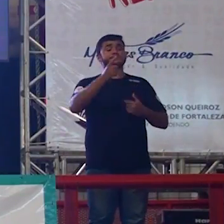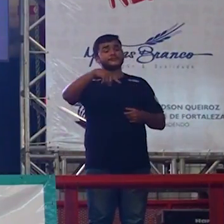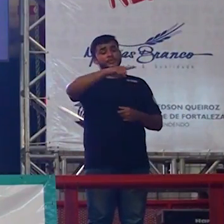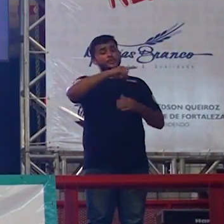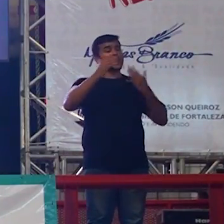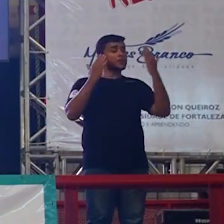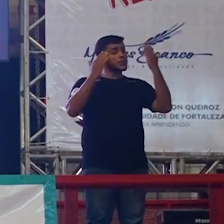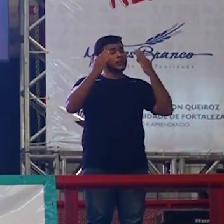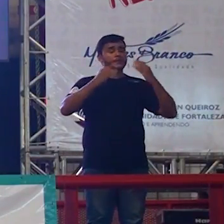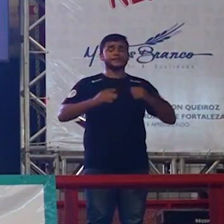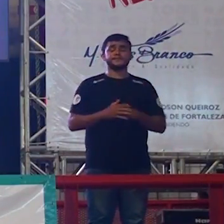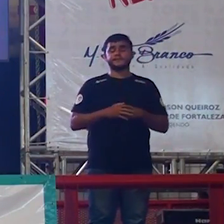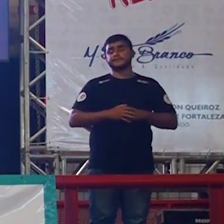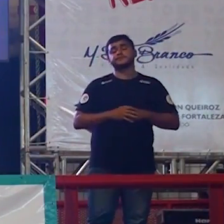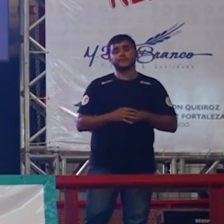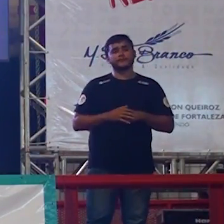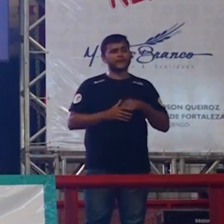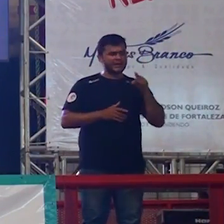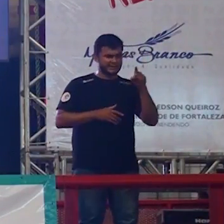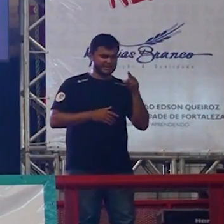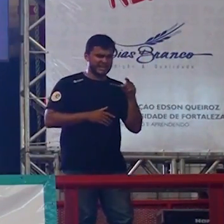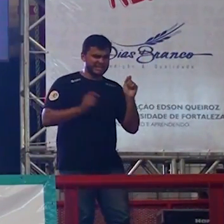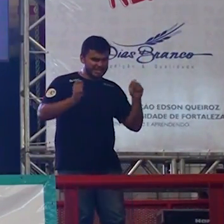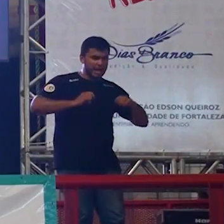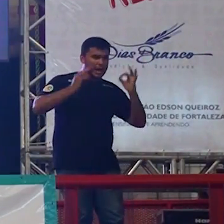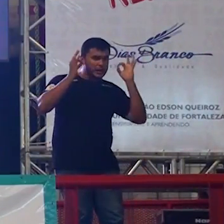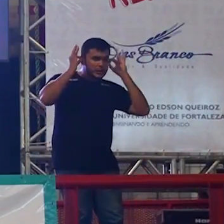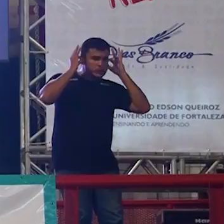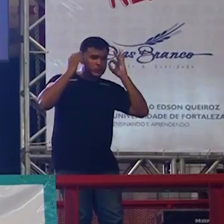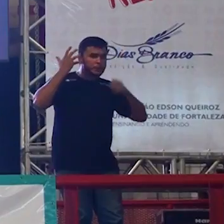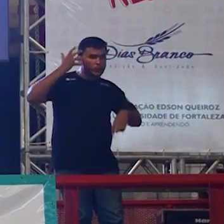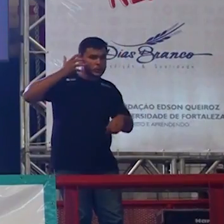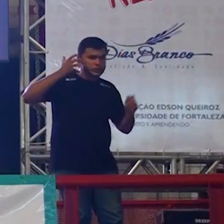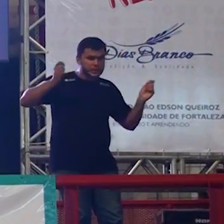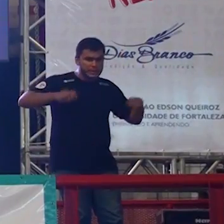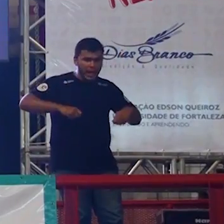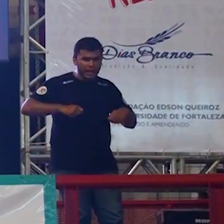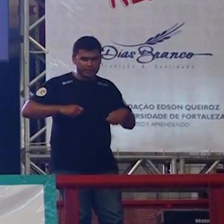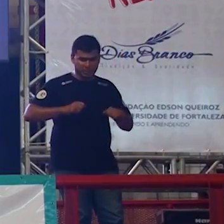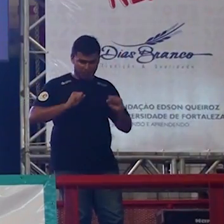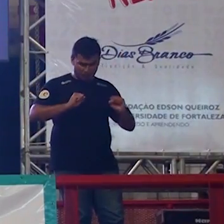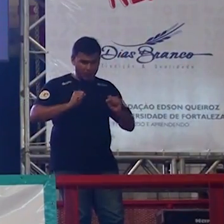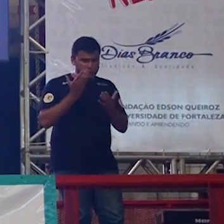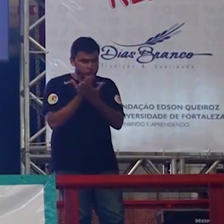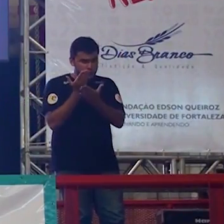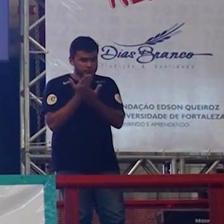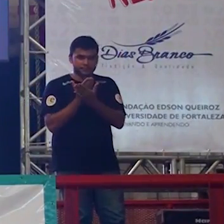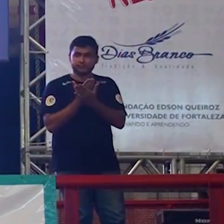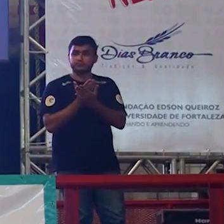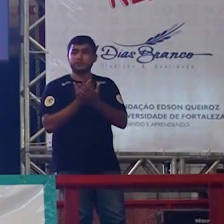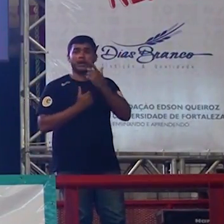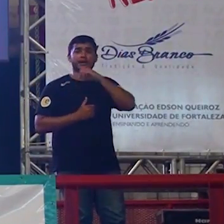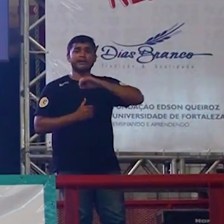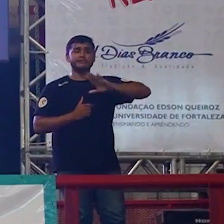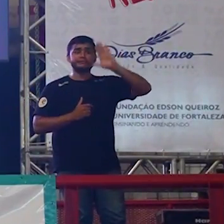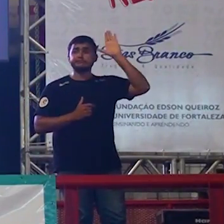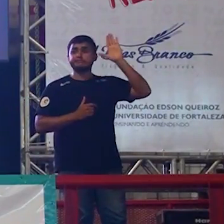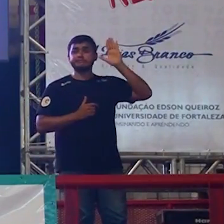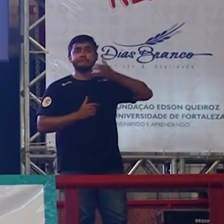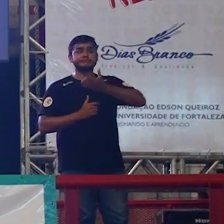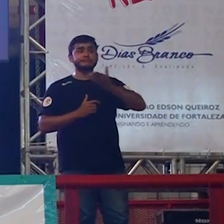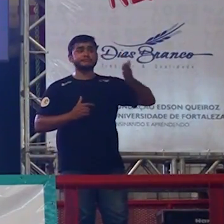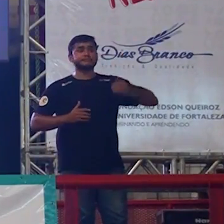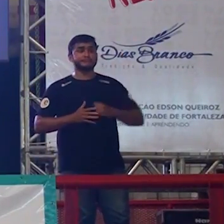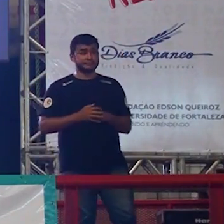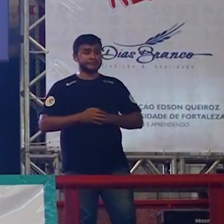fazem: eu posso estudar ouvindo música, Alexandre? E aí, quem aqui estuda ouvindo música, levanta